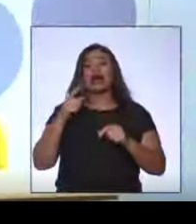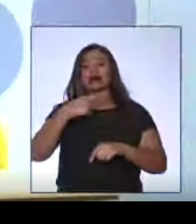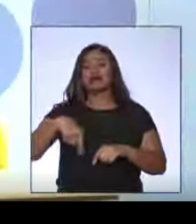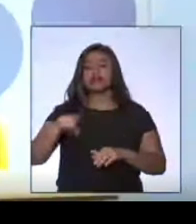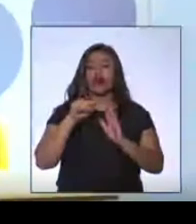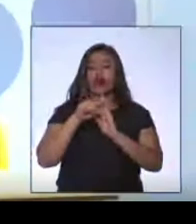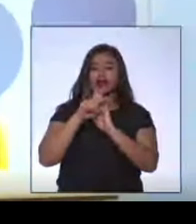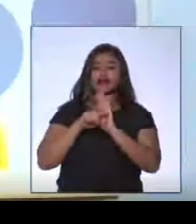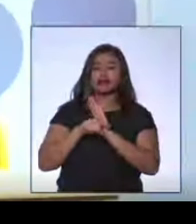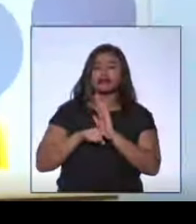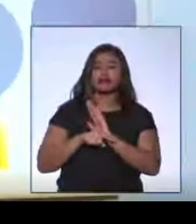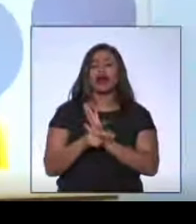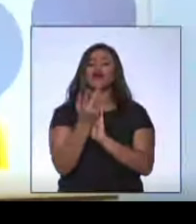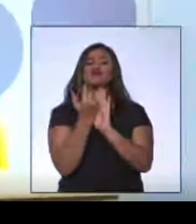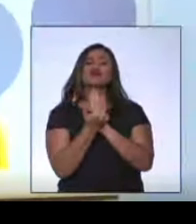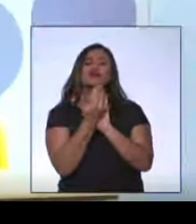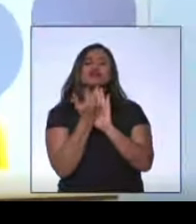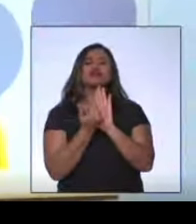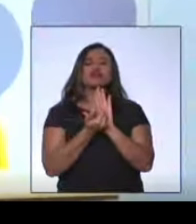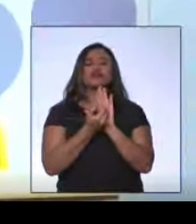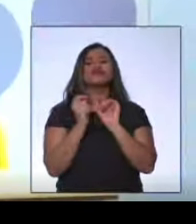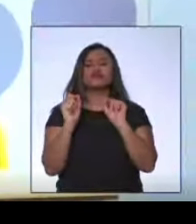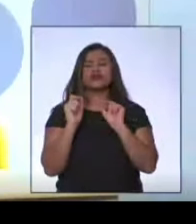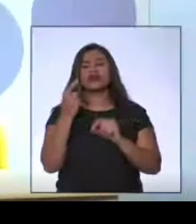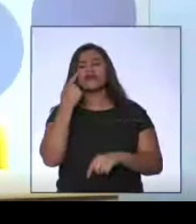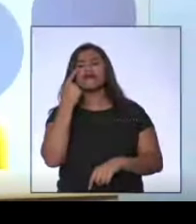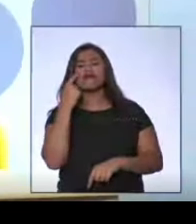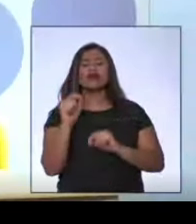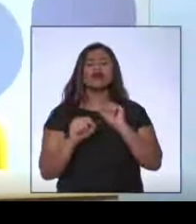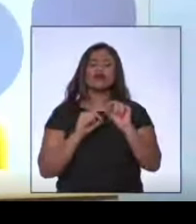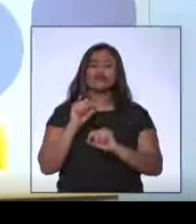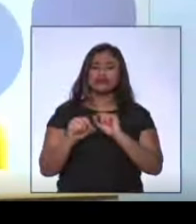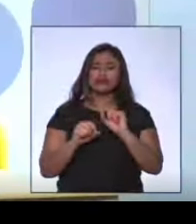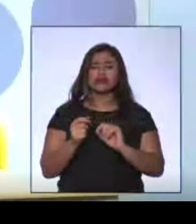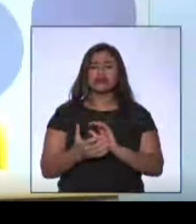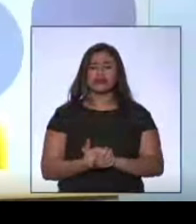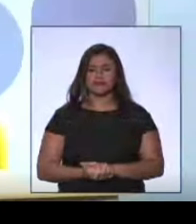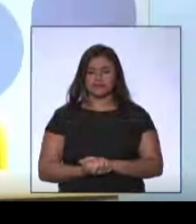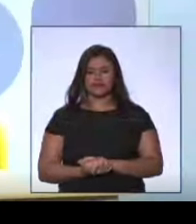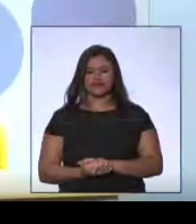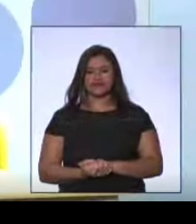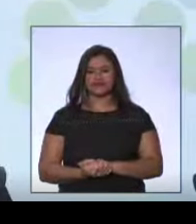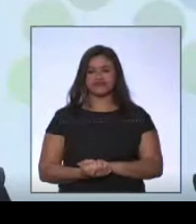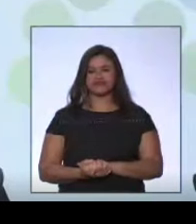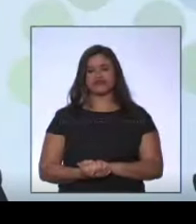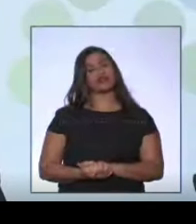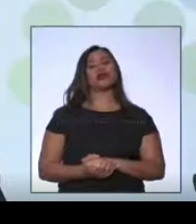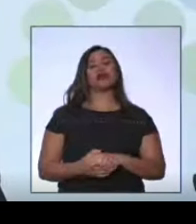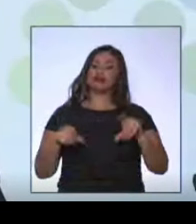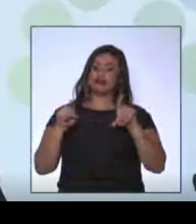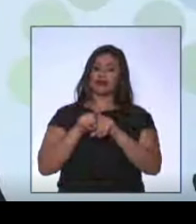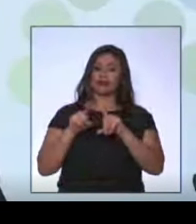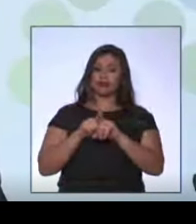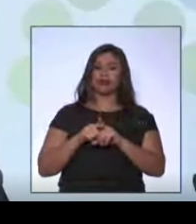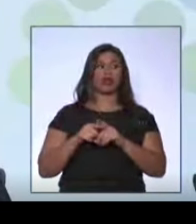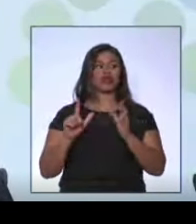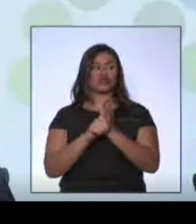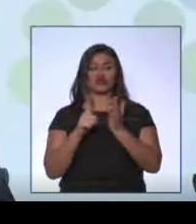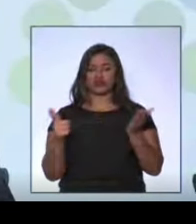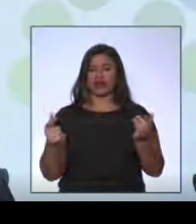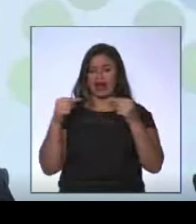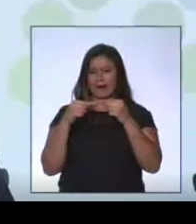nessa imagem, certo? O que que vocês estão vendo? Escreva aí para nós. Notando que um jornal não se faz apenas com palavras, né? Imagens